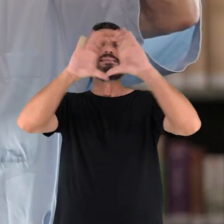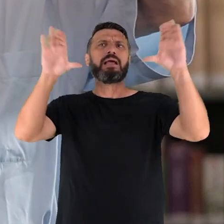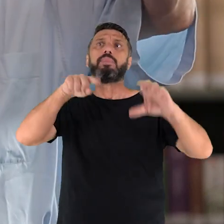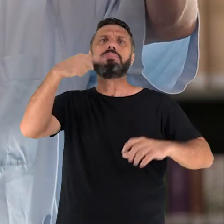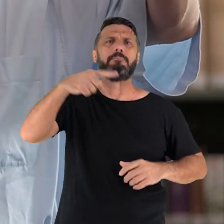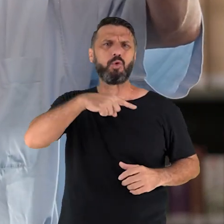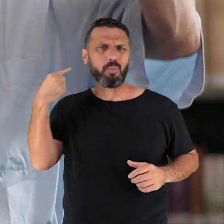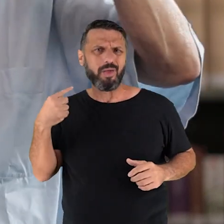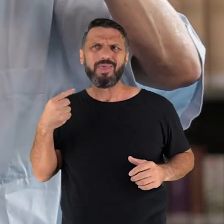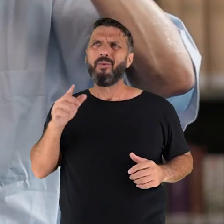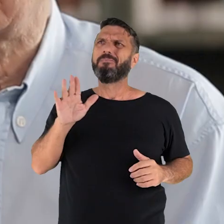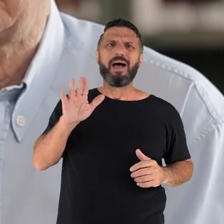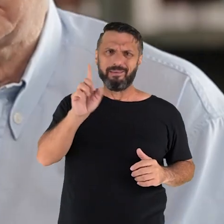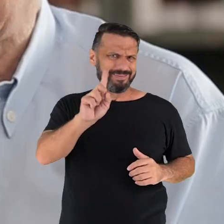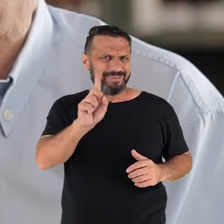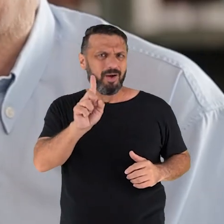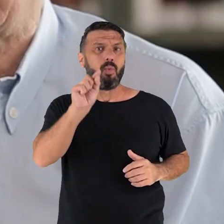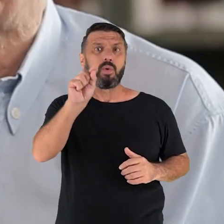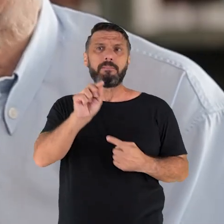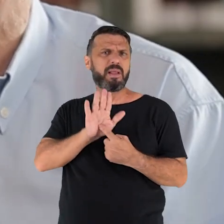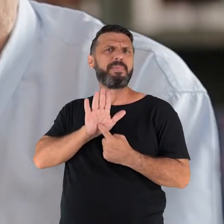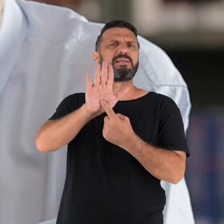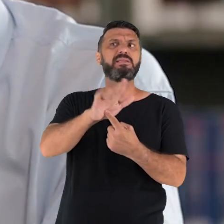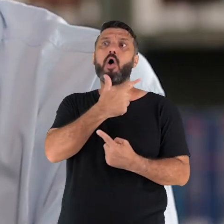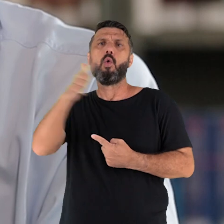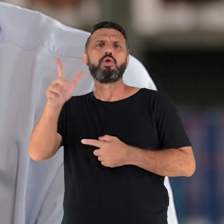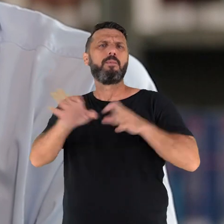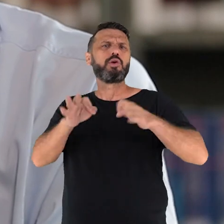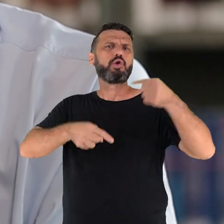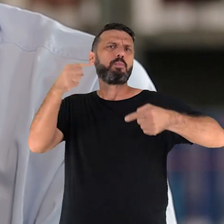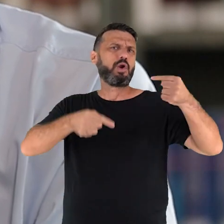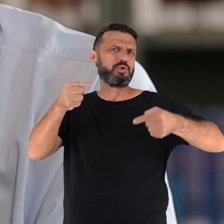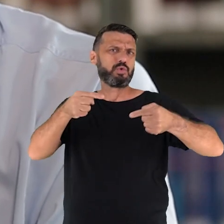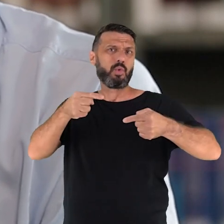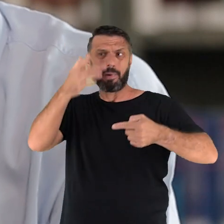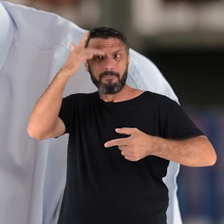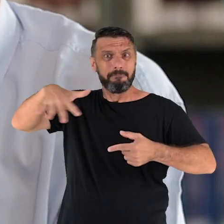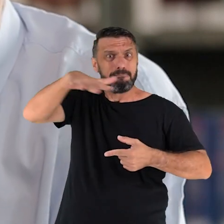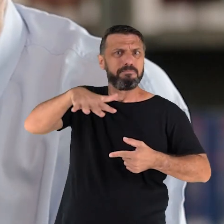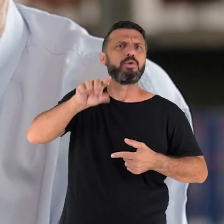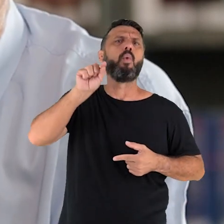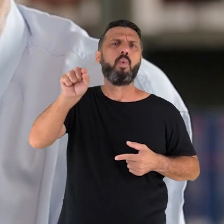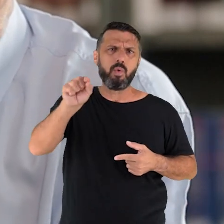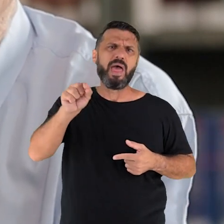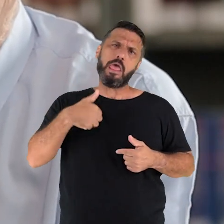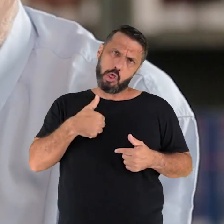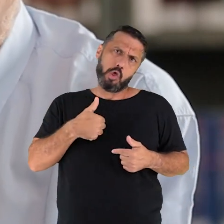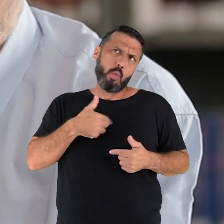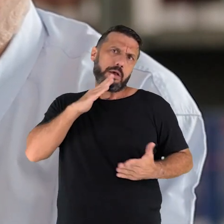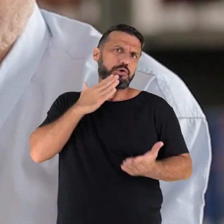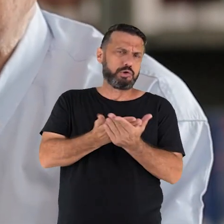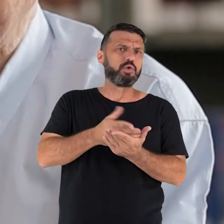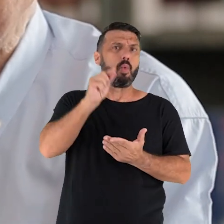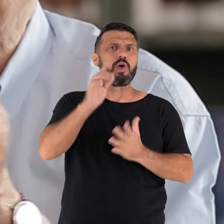coisa após a morte. Não, ele tinha que apresentar um outro projeto político civilizatório. Então, defenda a